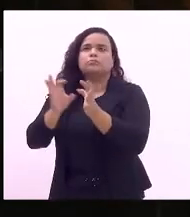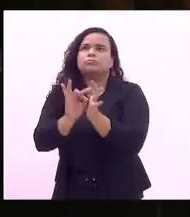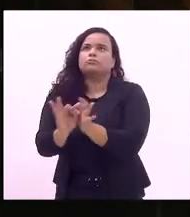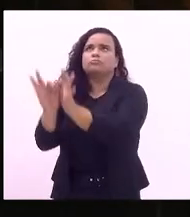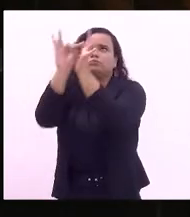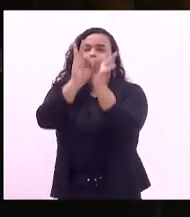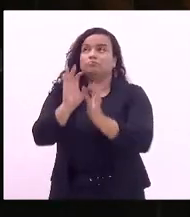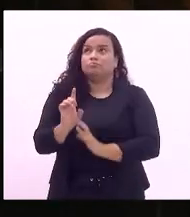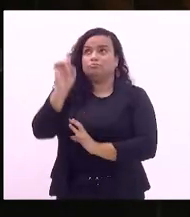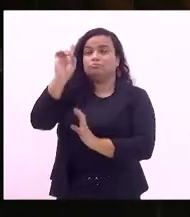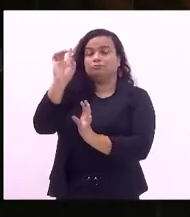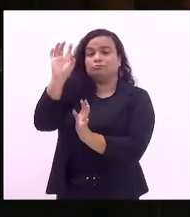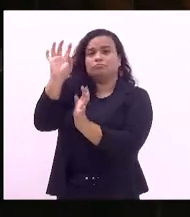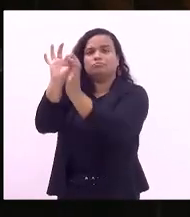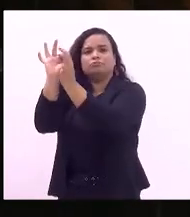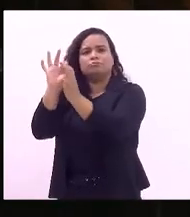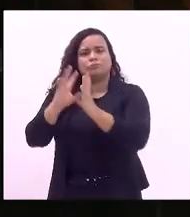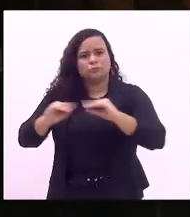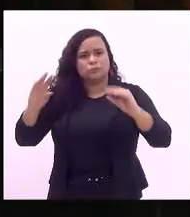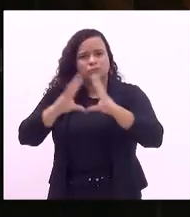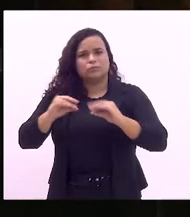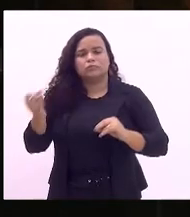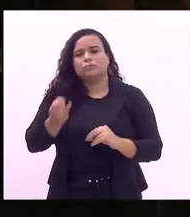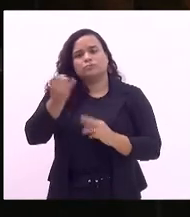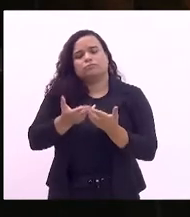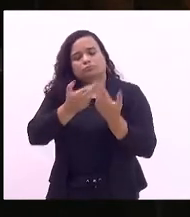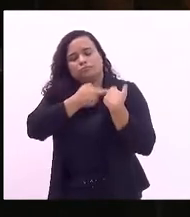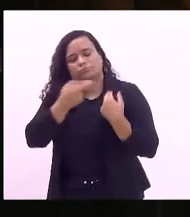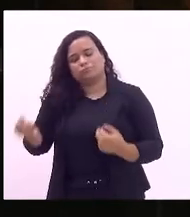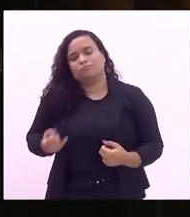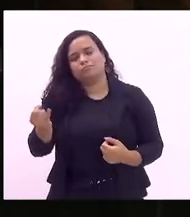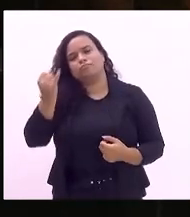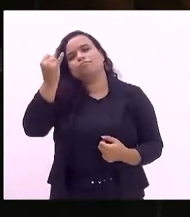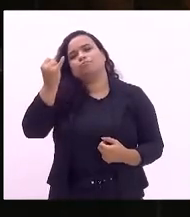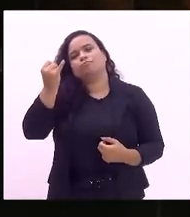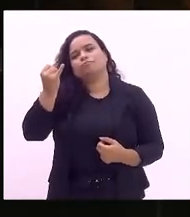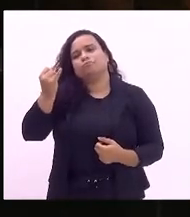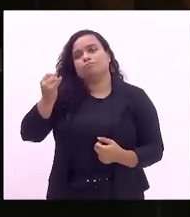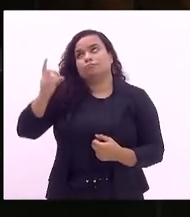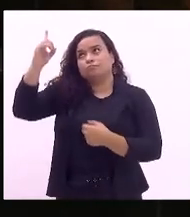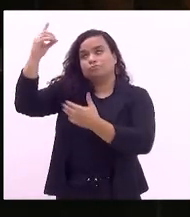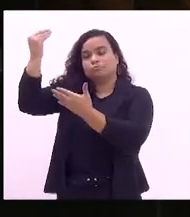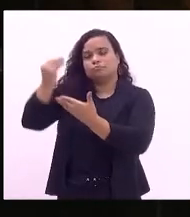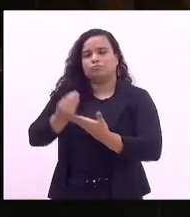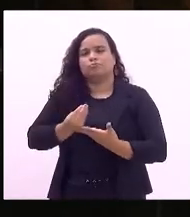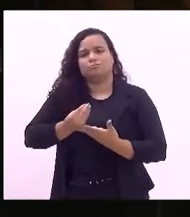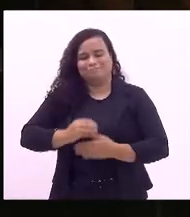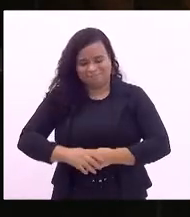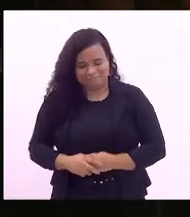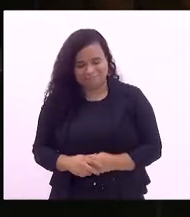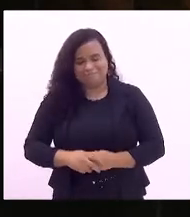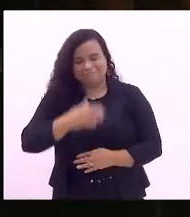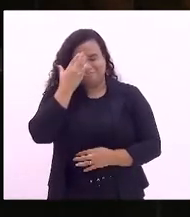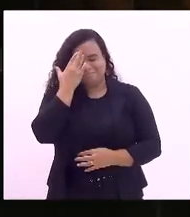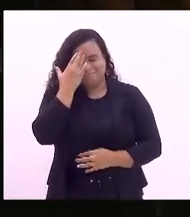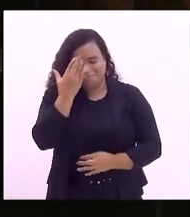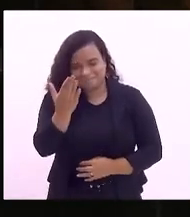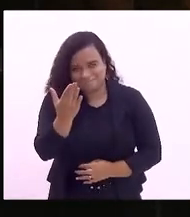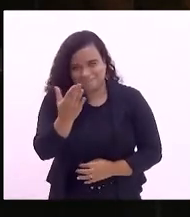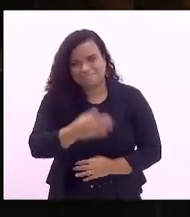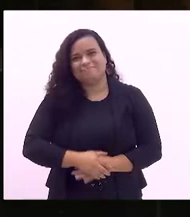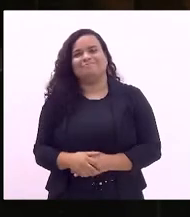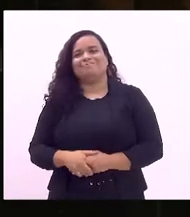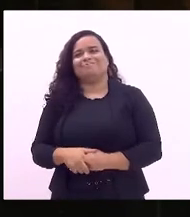espiritual para nós a omissão sobre me que o Senhor nos confiou Obrigado